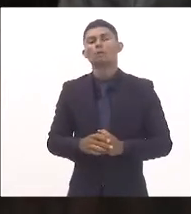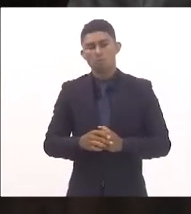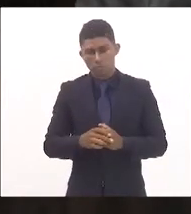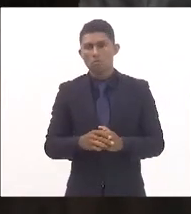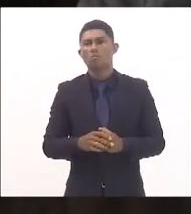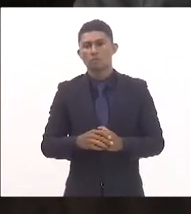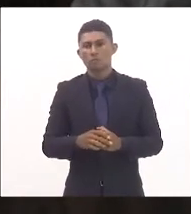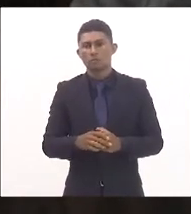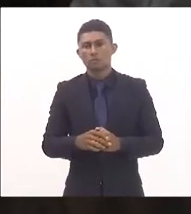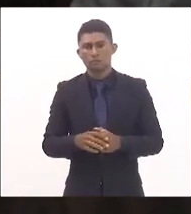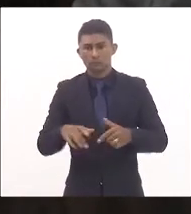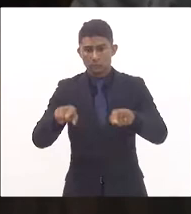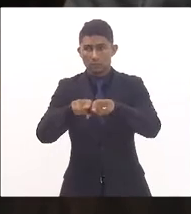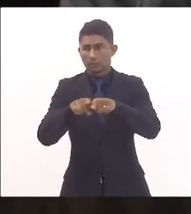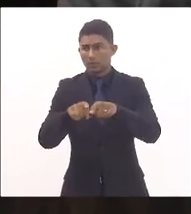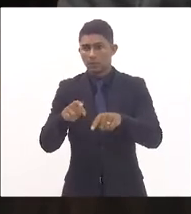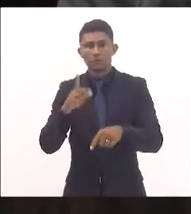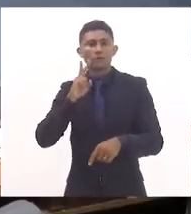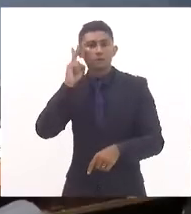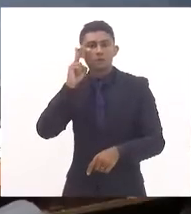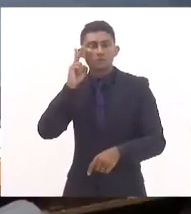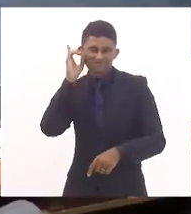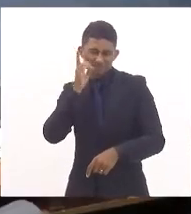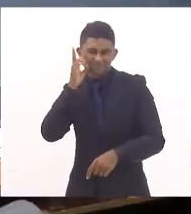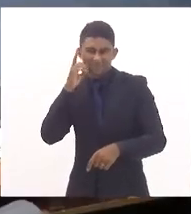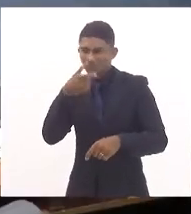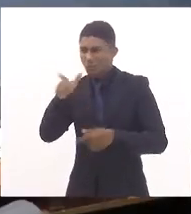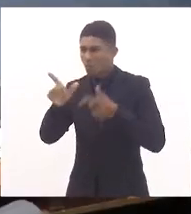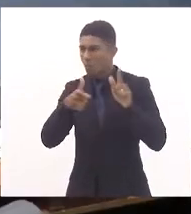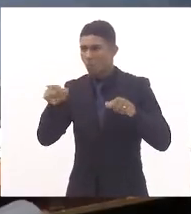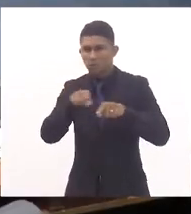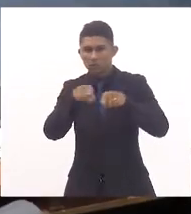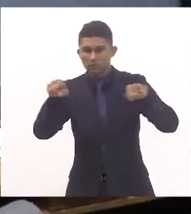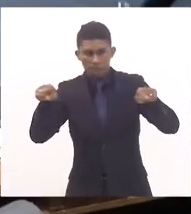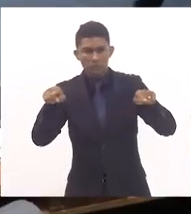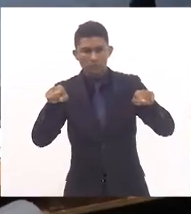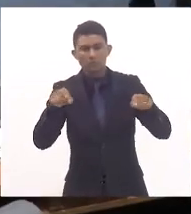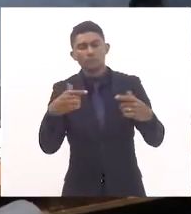vai oferecer aos demais parlamentares, deputado. Samuel, Tia Ju,